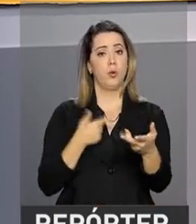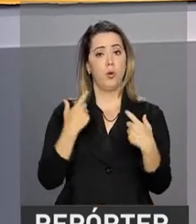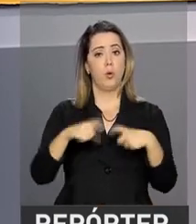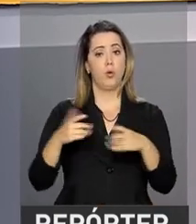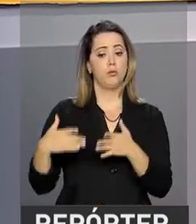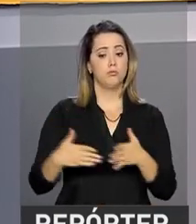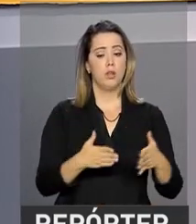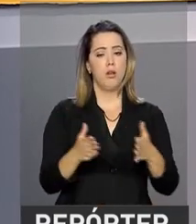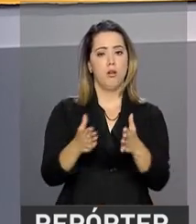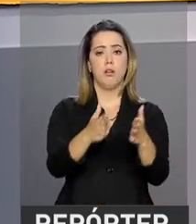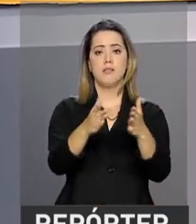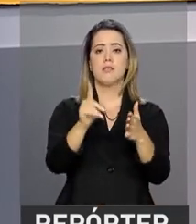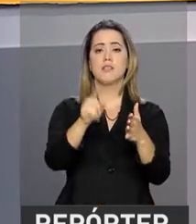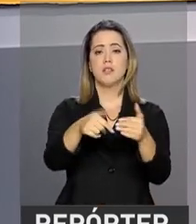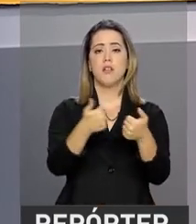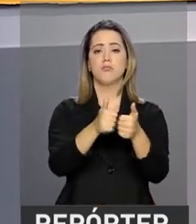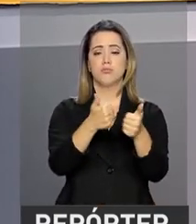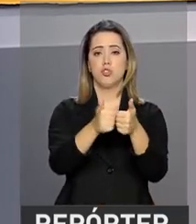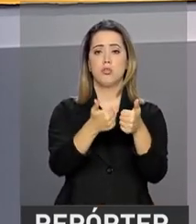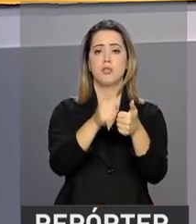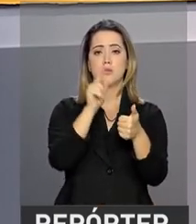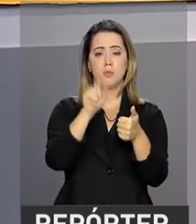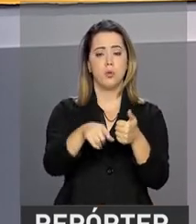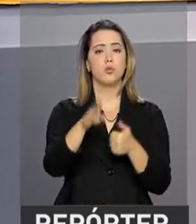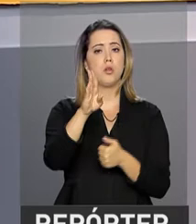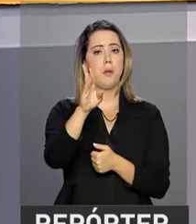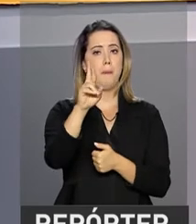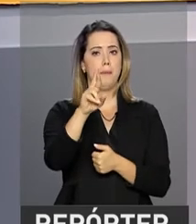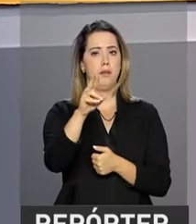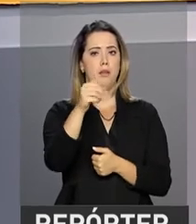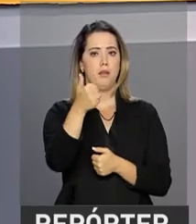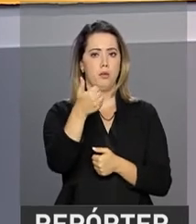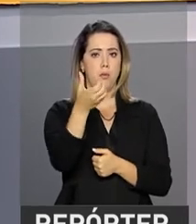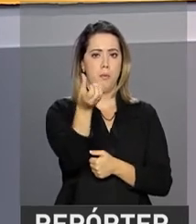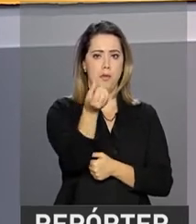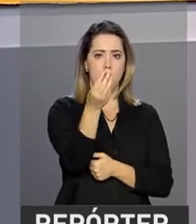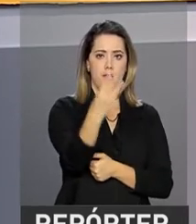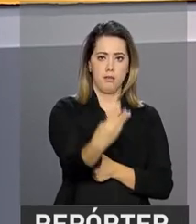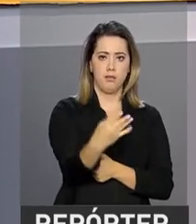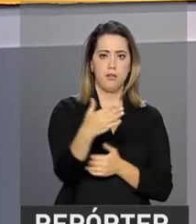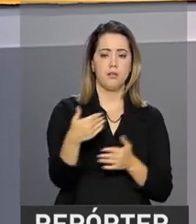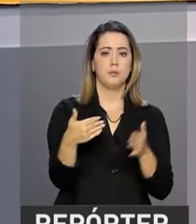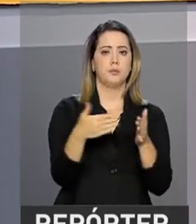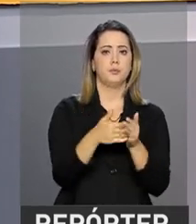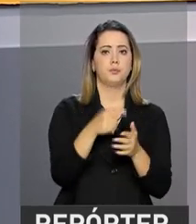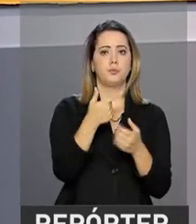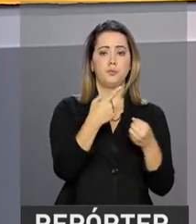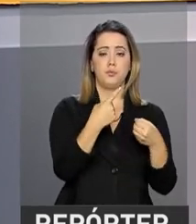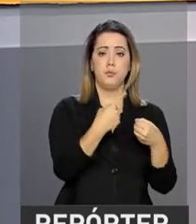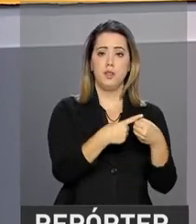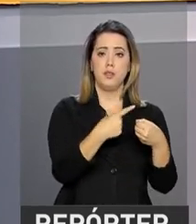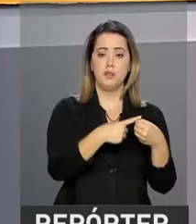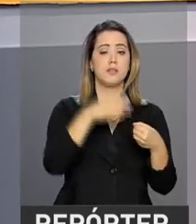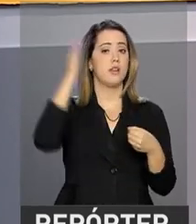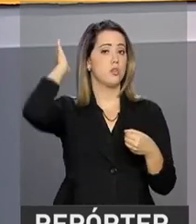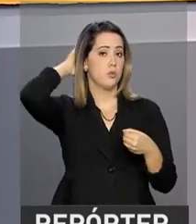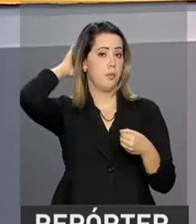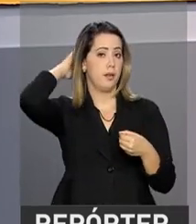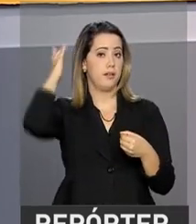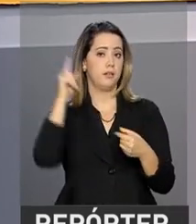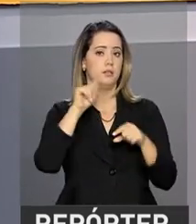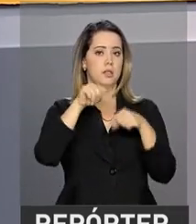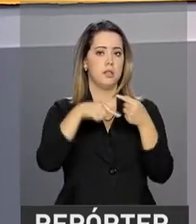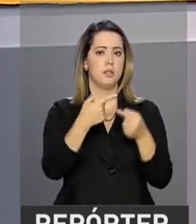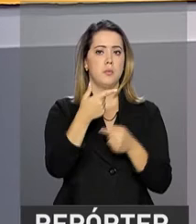da produção é a br 163 que corta o estado e segue até a cidade de santarém no pará até o final de